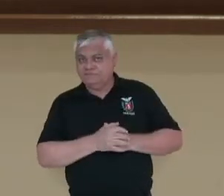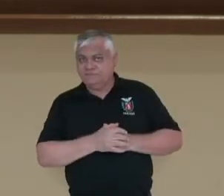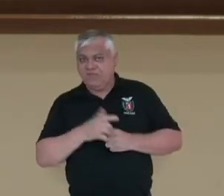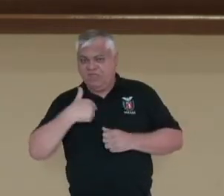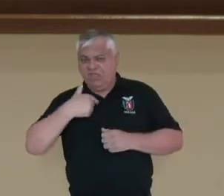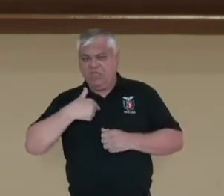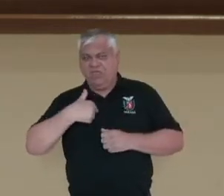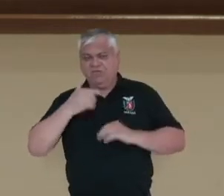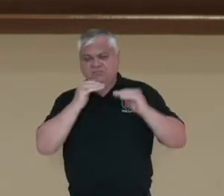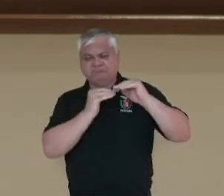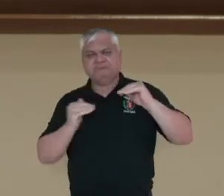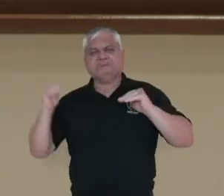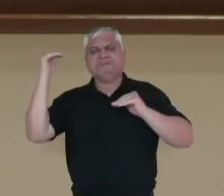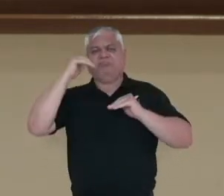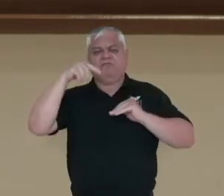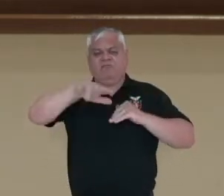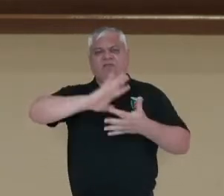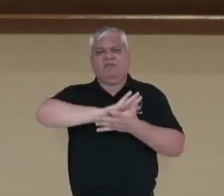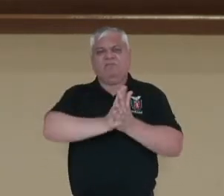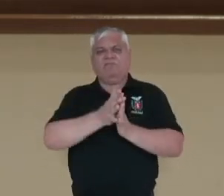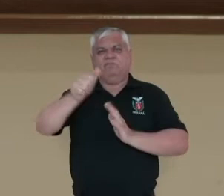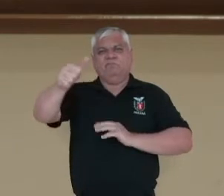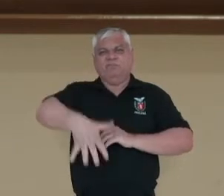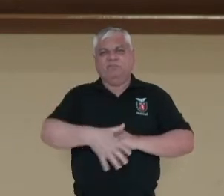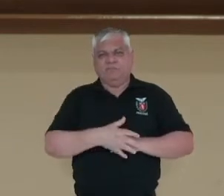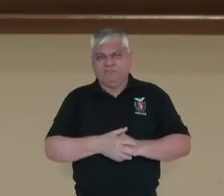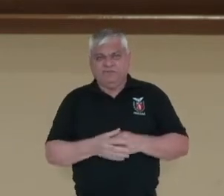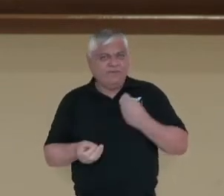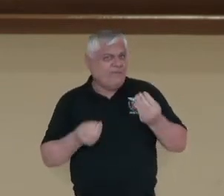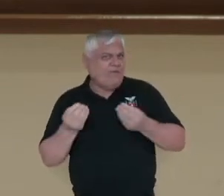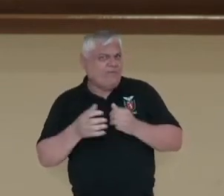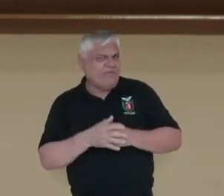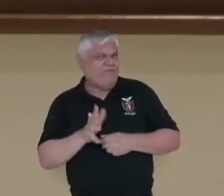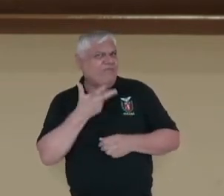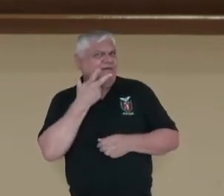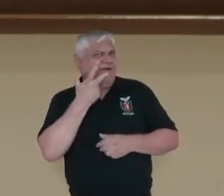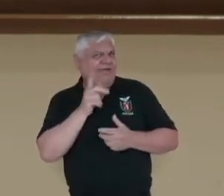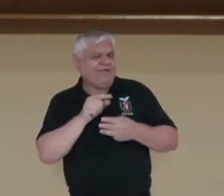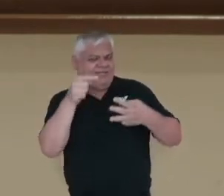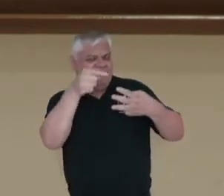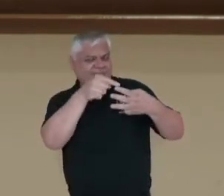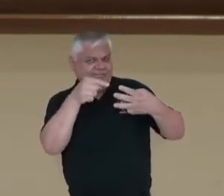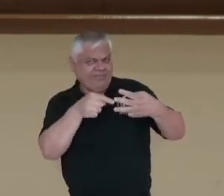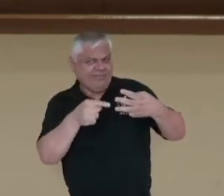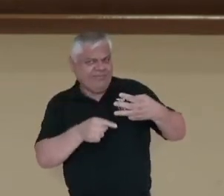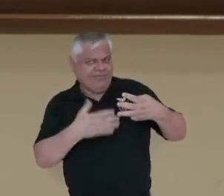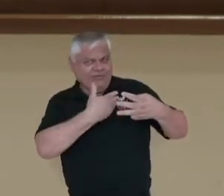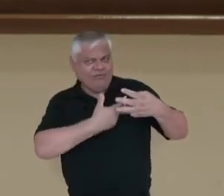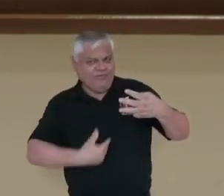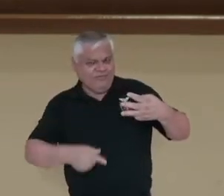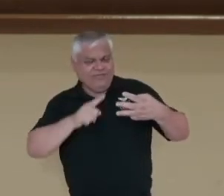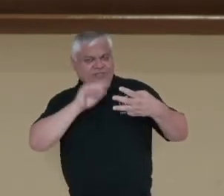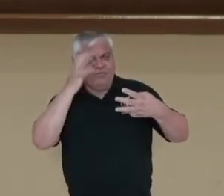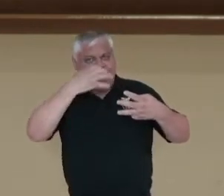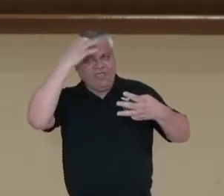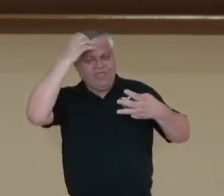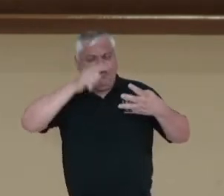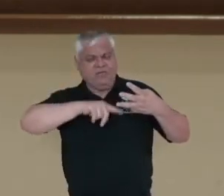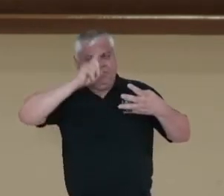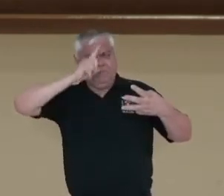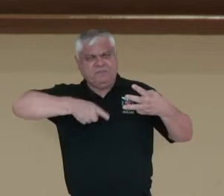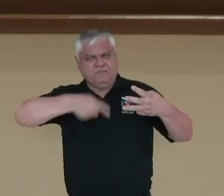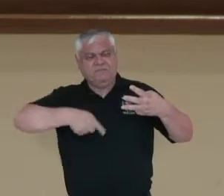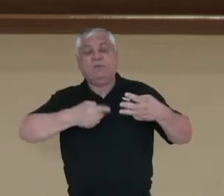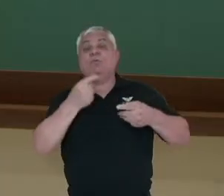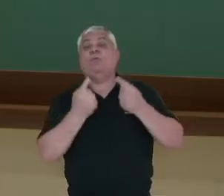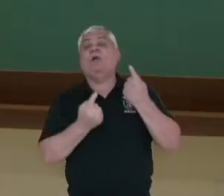os outros não são nada. Quem que diria uma coisa dessa? Um republicano, um monarca ou um déspota?